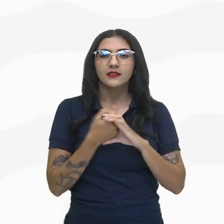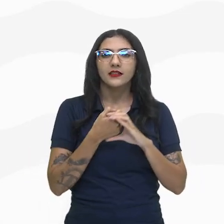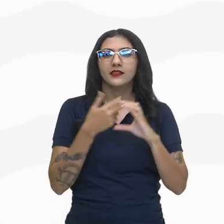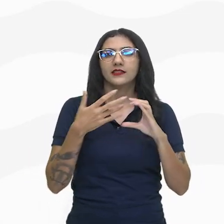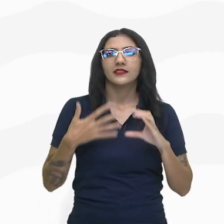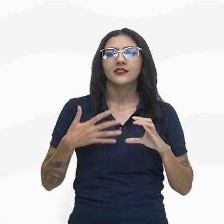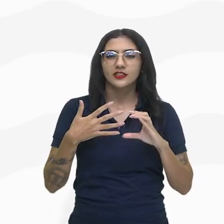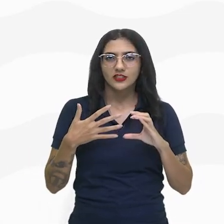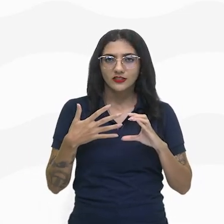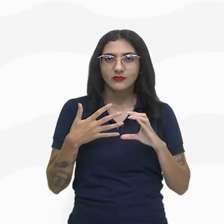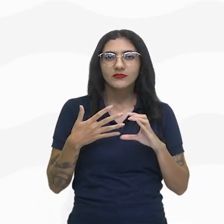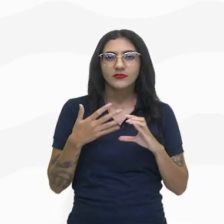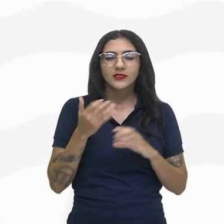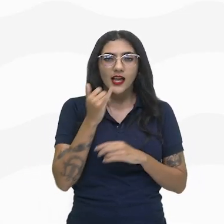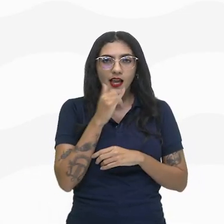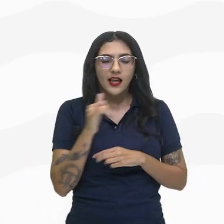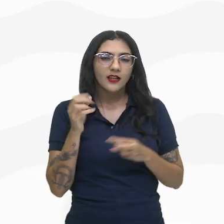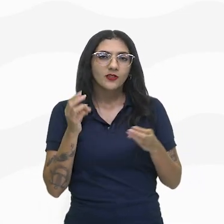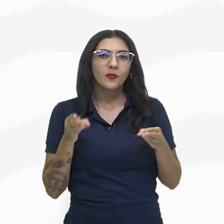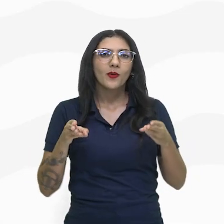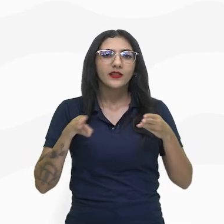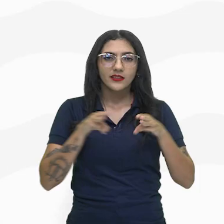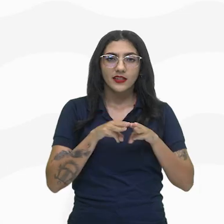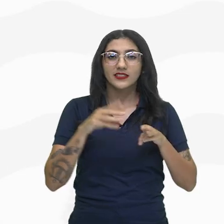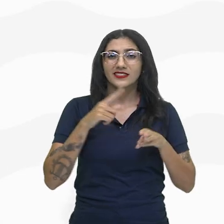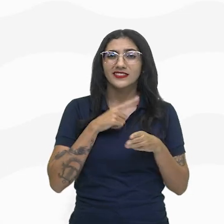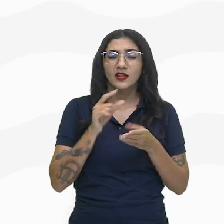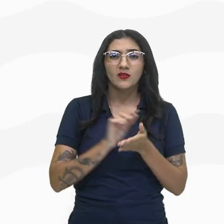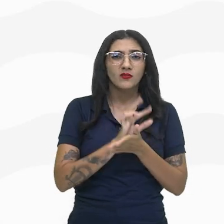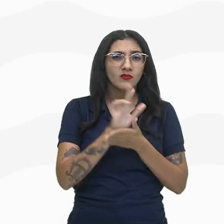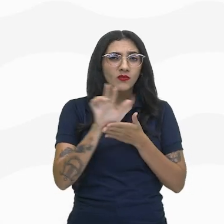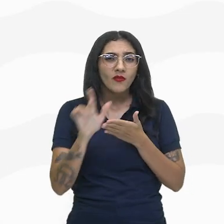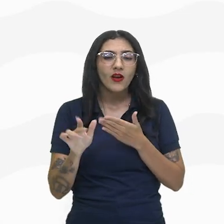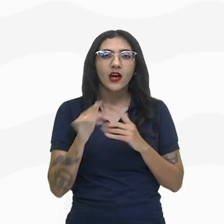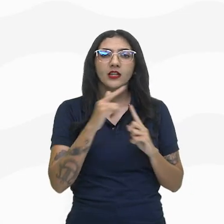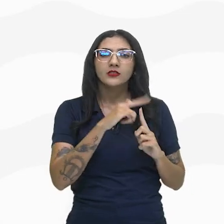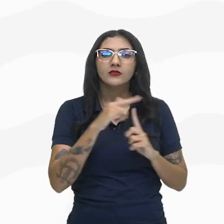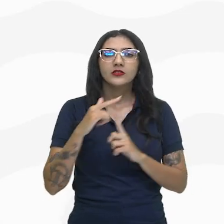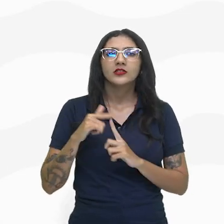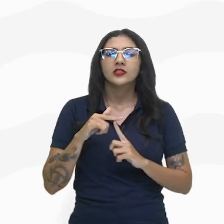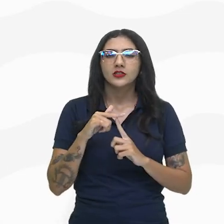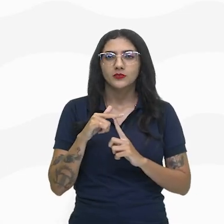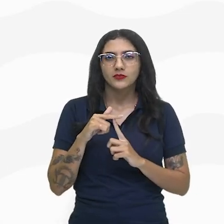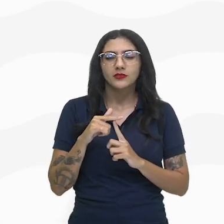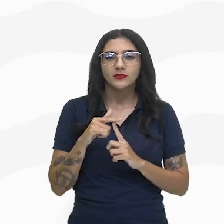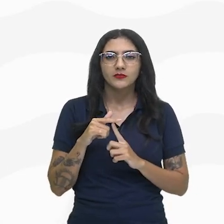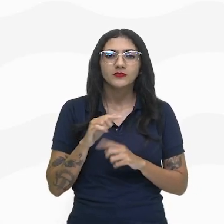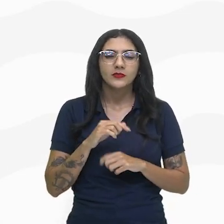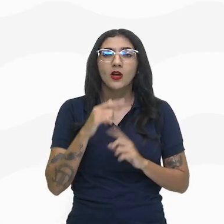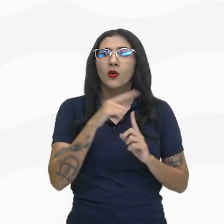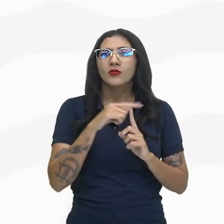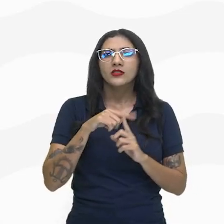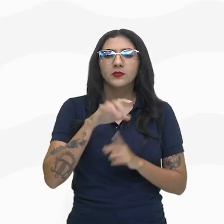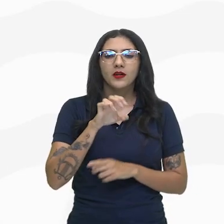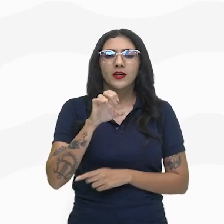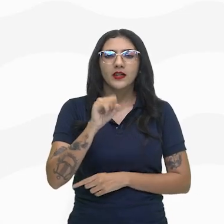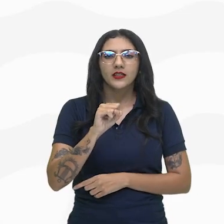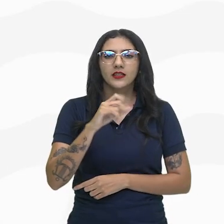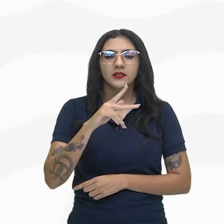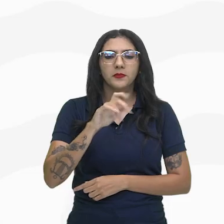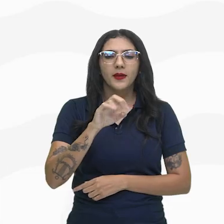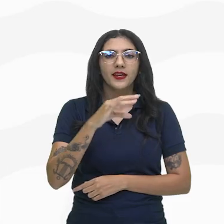eletromagnético, que a gente tem aí vários tipos de ondas eletromagnéticas representadas no espectro. Vocês vão ver